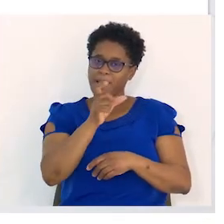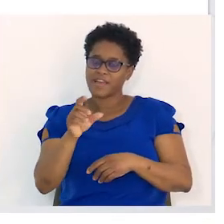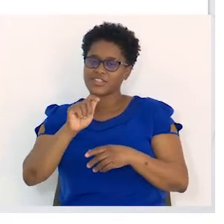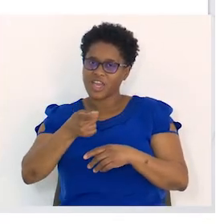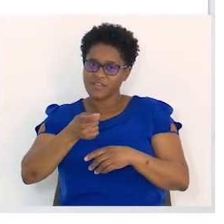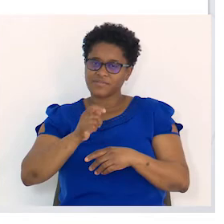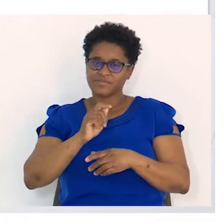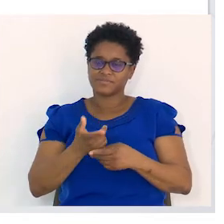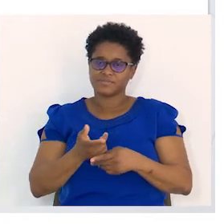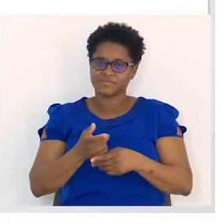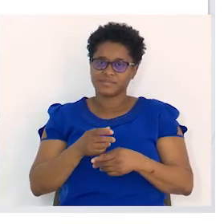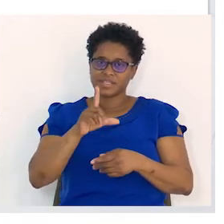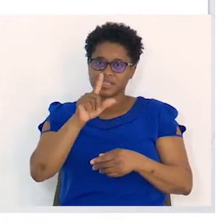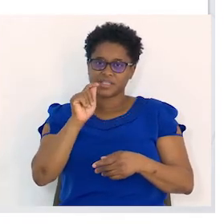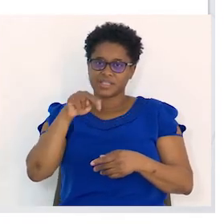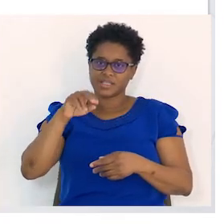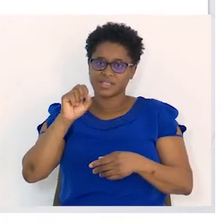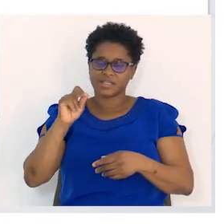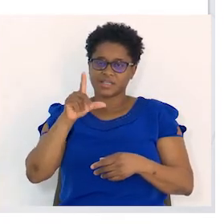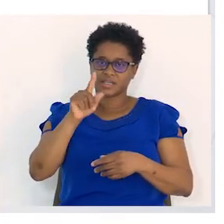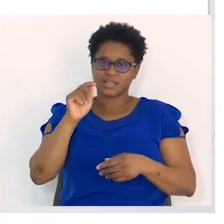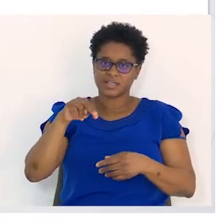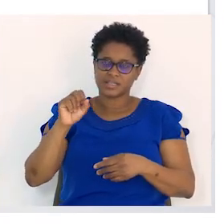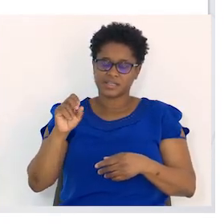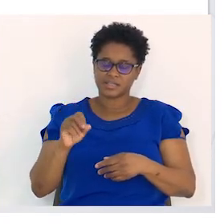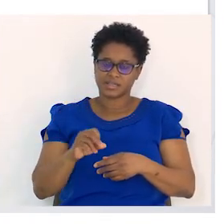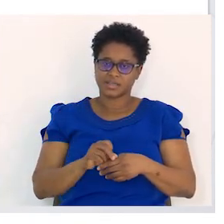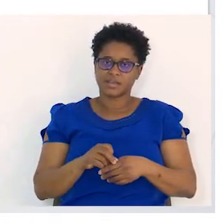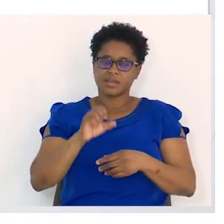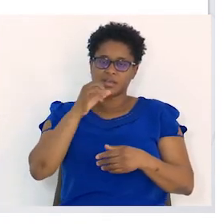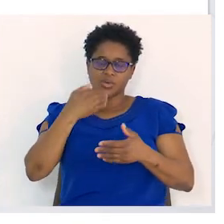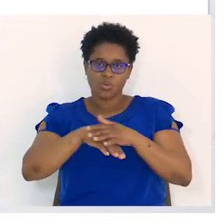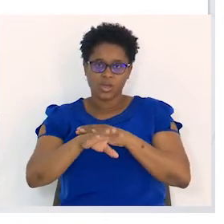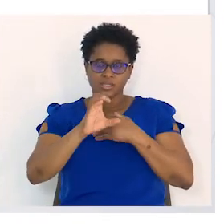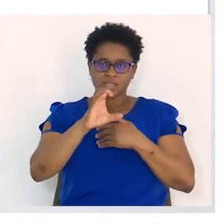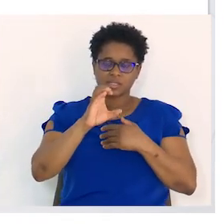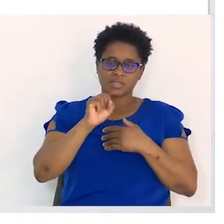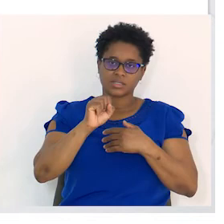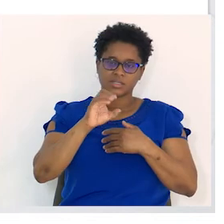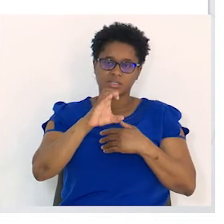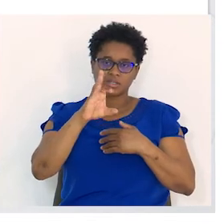Palavra-chave. Lenga-lenga. Guarda-joias. Luz ou cabo verde.